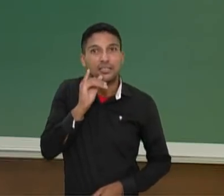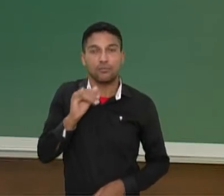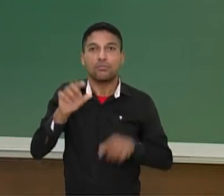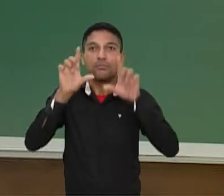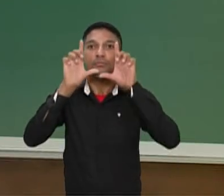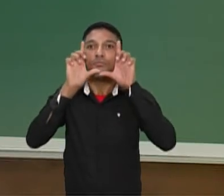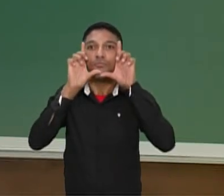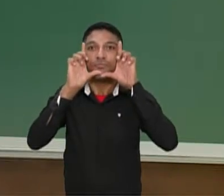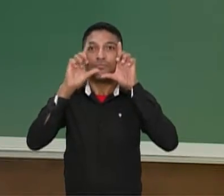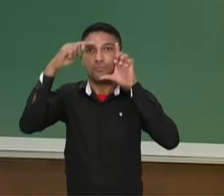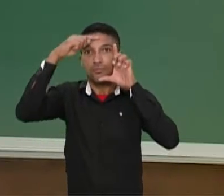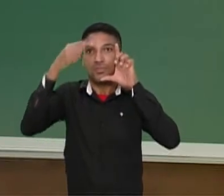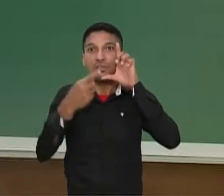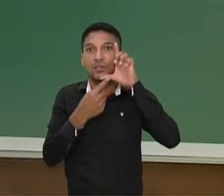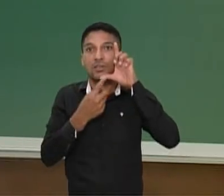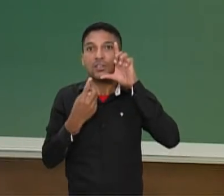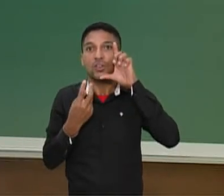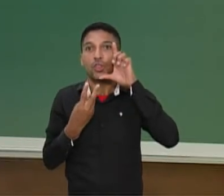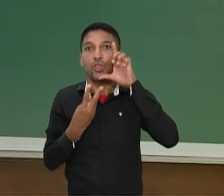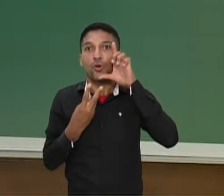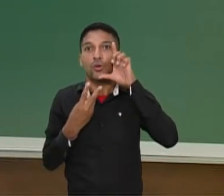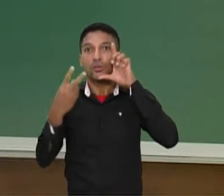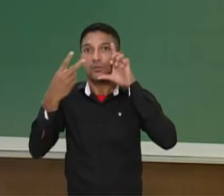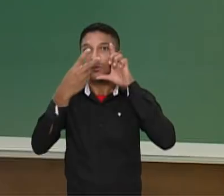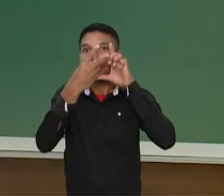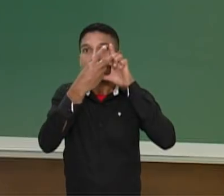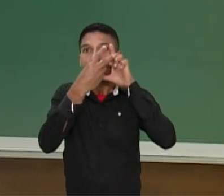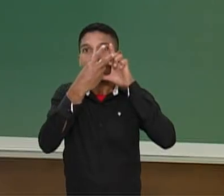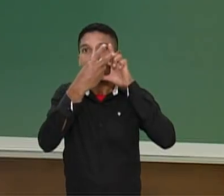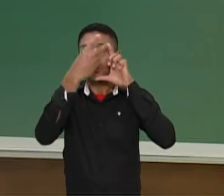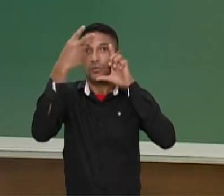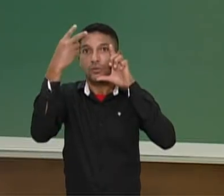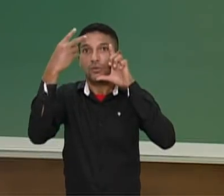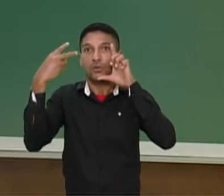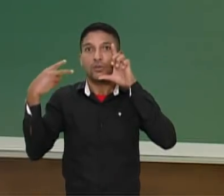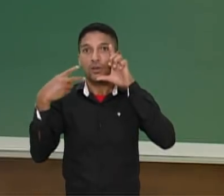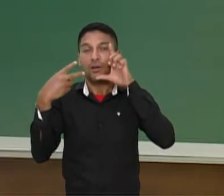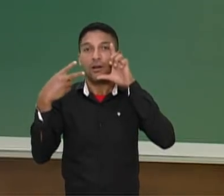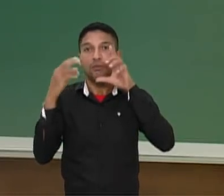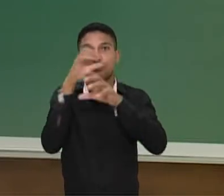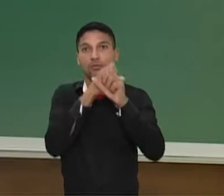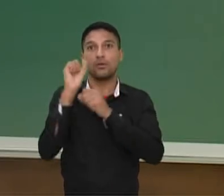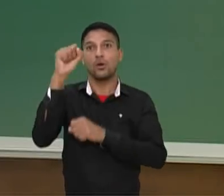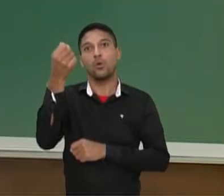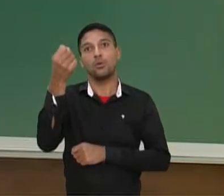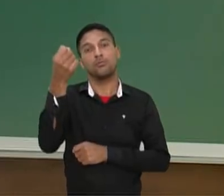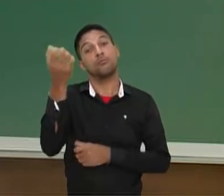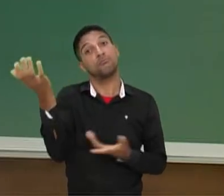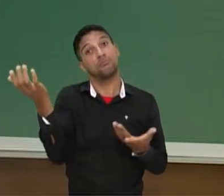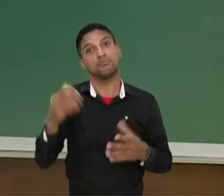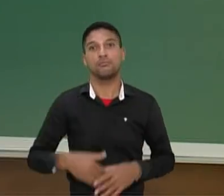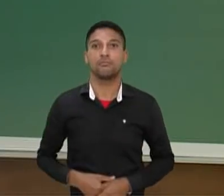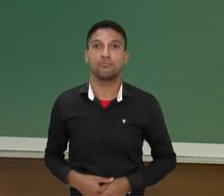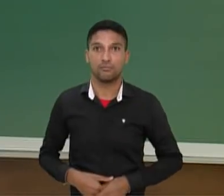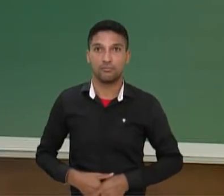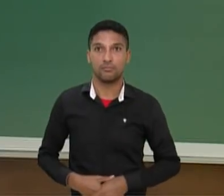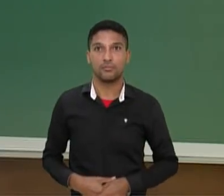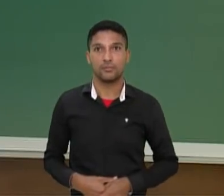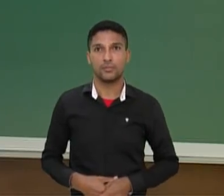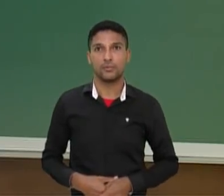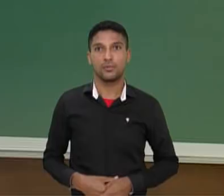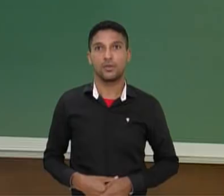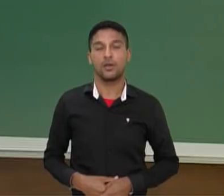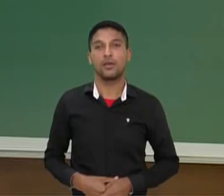mais 2. 8. Se você tivesse o perímetro e quisesse saber o lado, do quadrado? Não era só pegar o